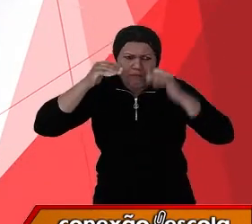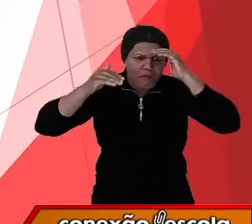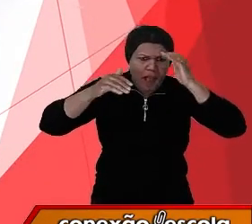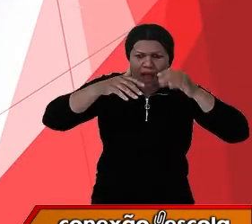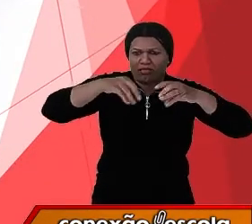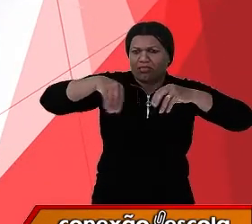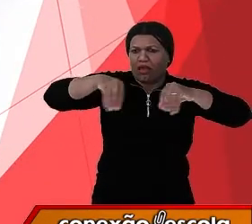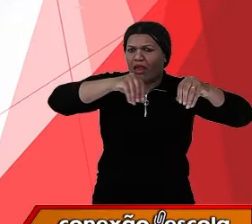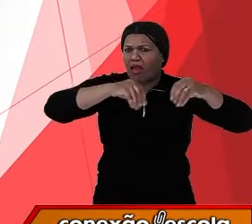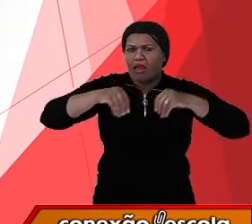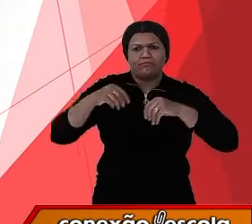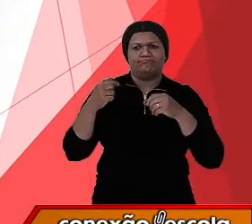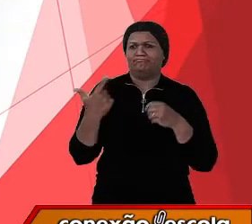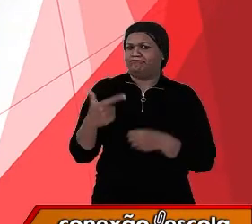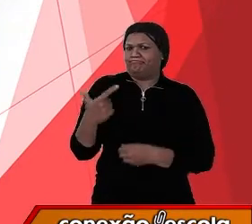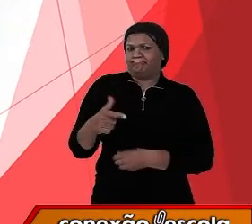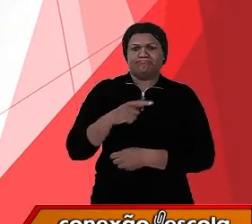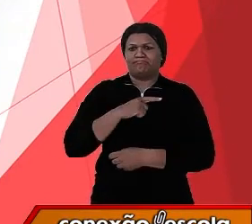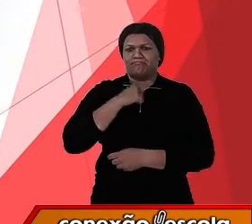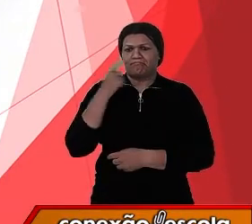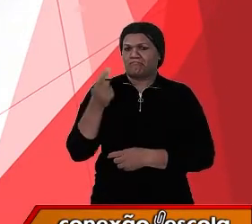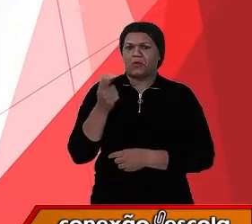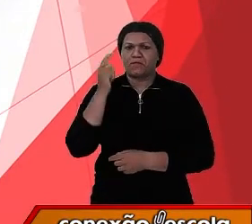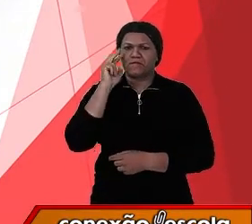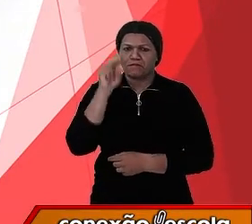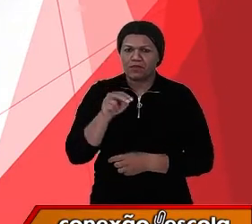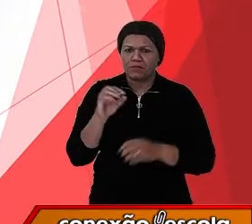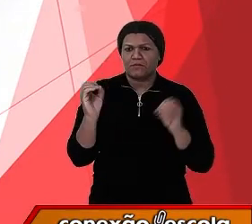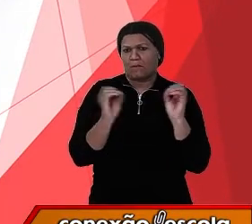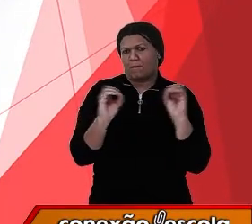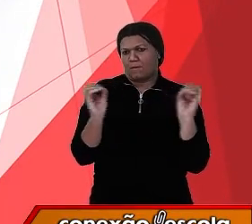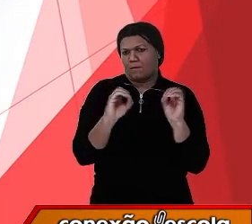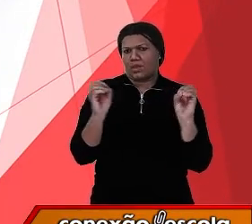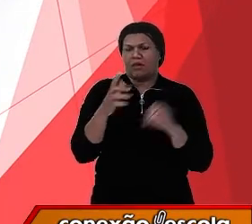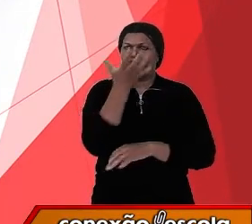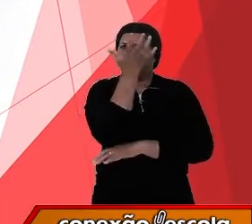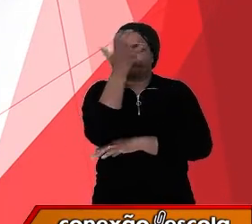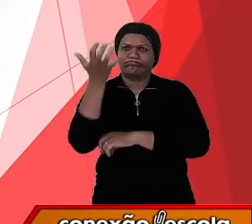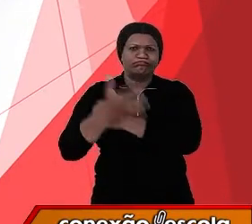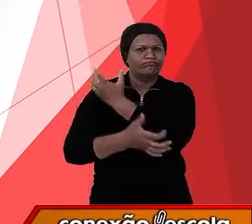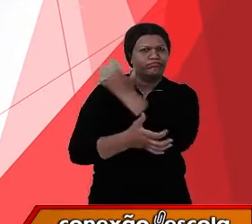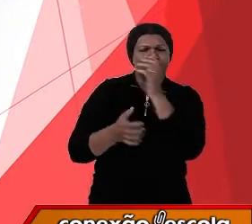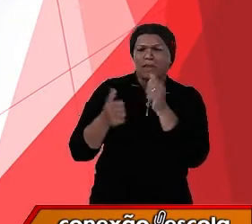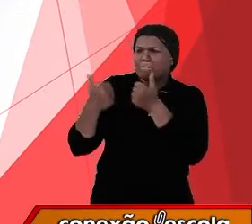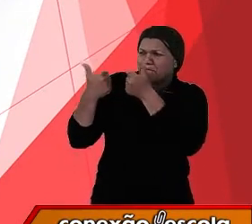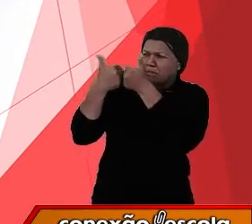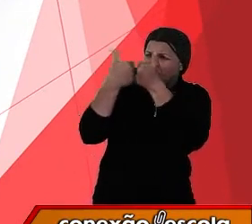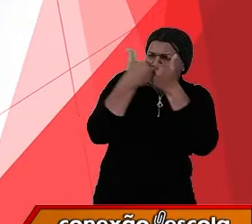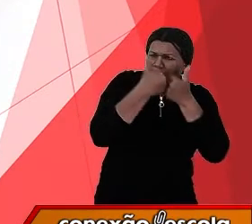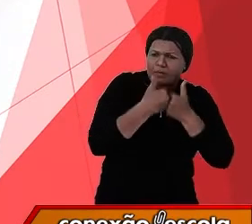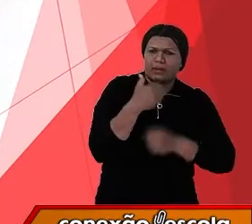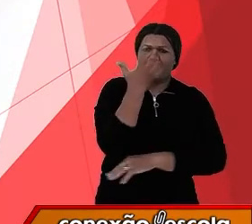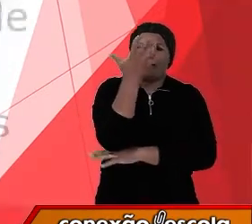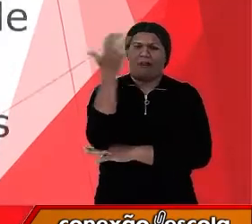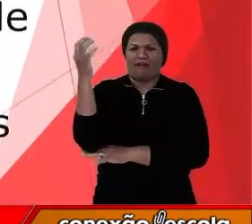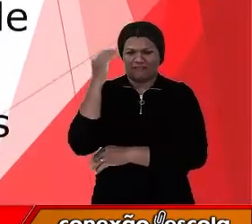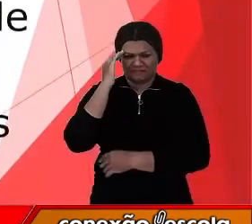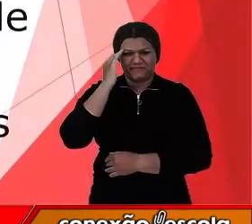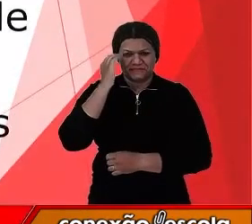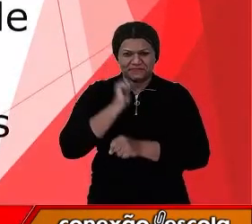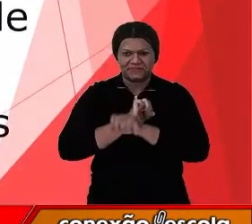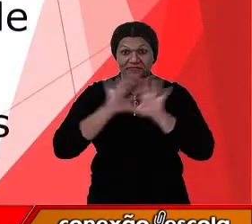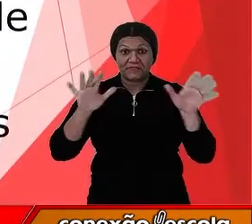solo copos bem próximos não consegue enxergar o solo uma floresta com grande felicidade amigão próximo domínio